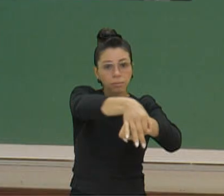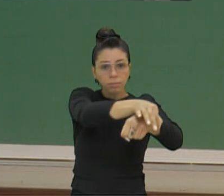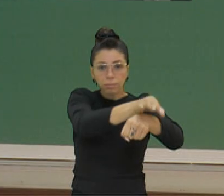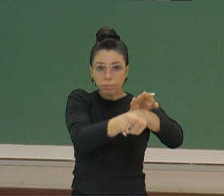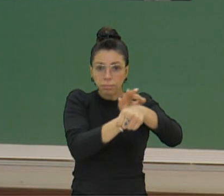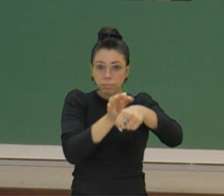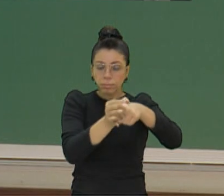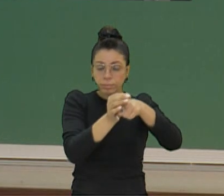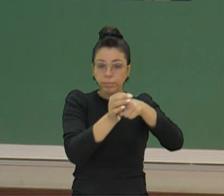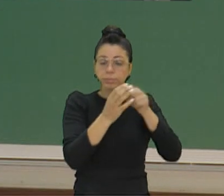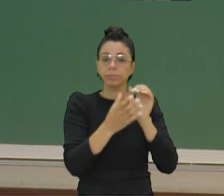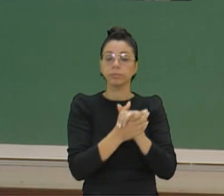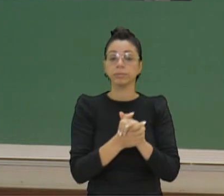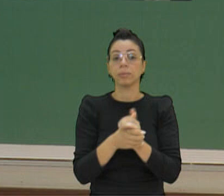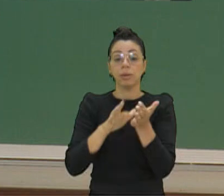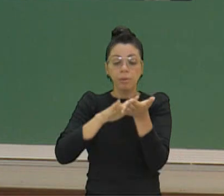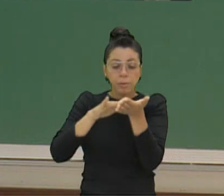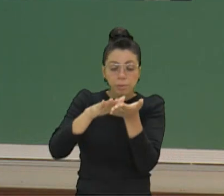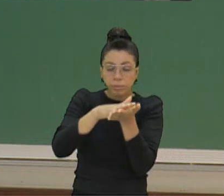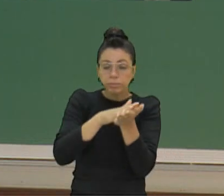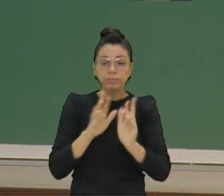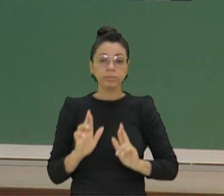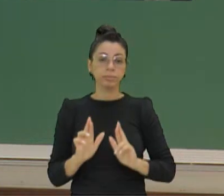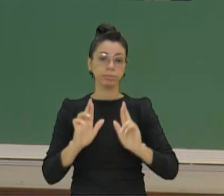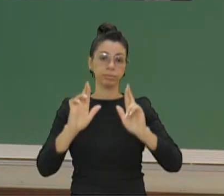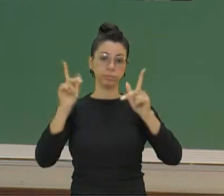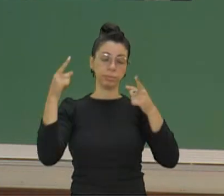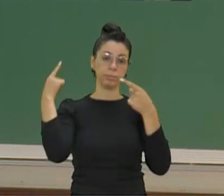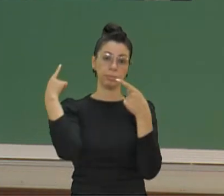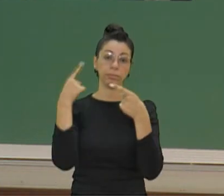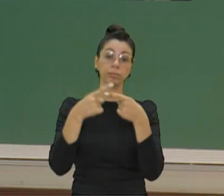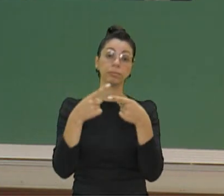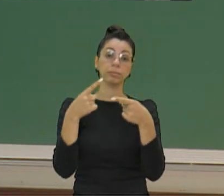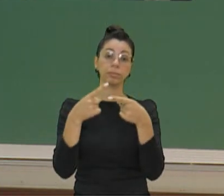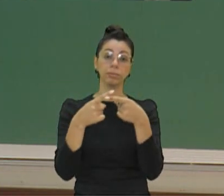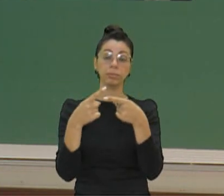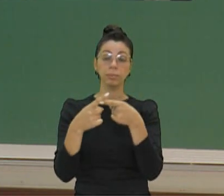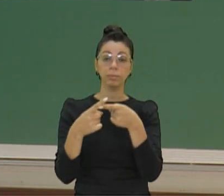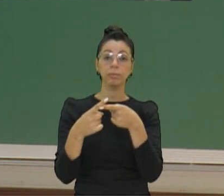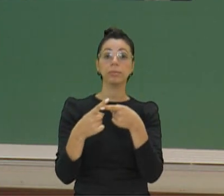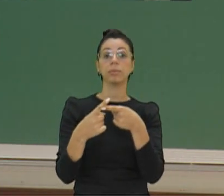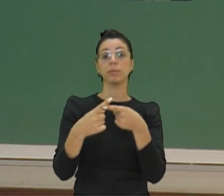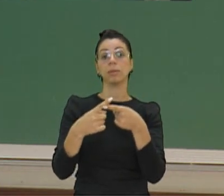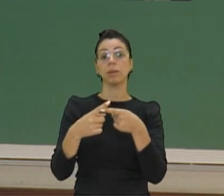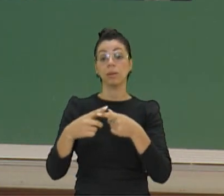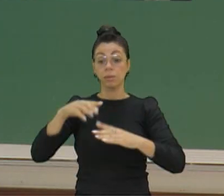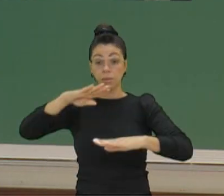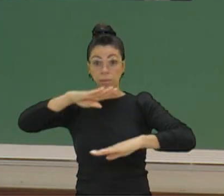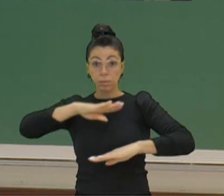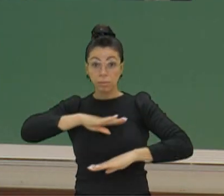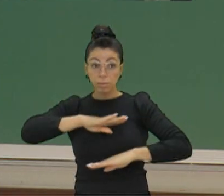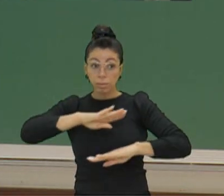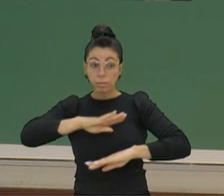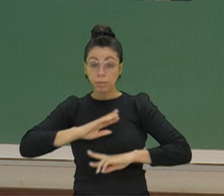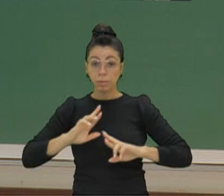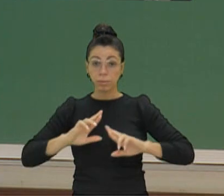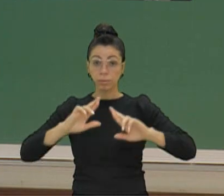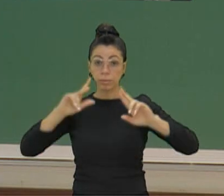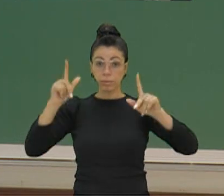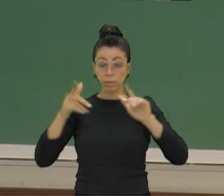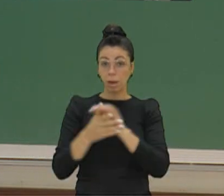bolinhas. O formato é diferente, porque indica coisas diferentes. Quando eu tenho